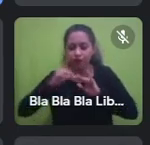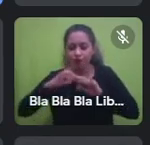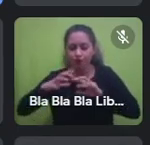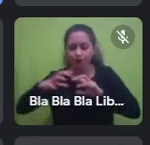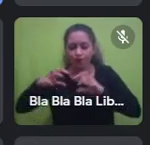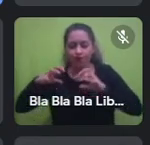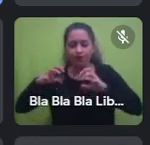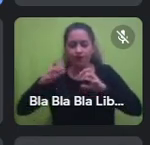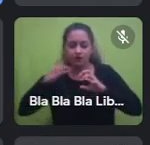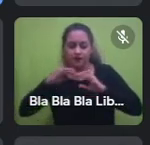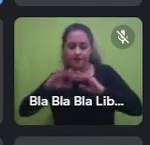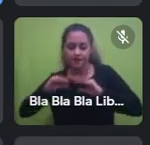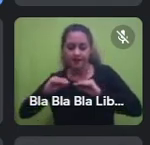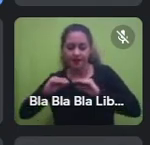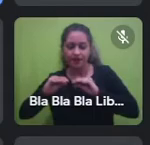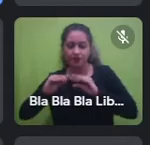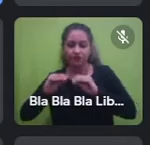esse